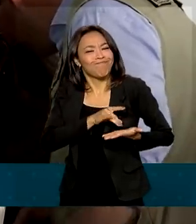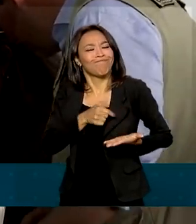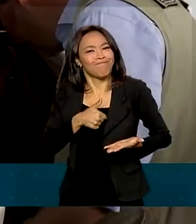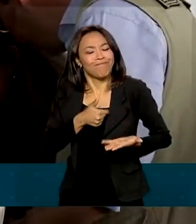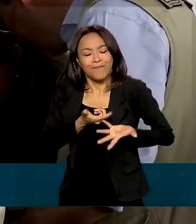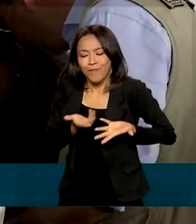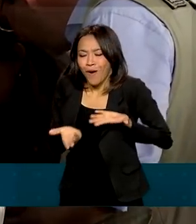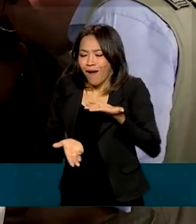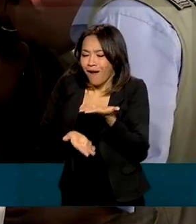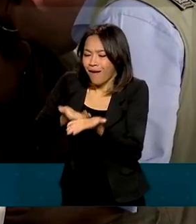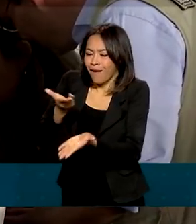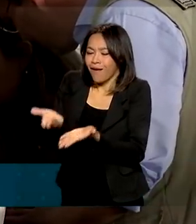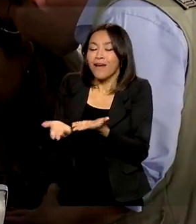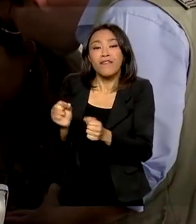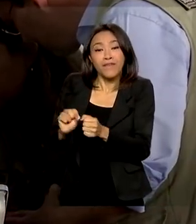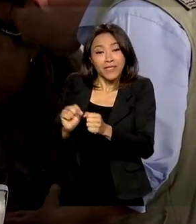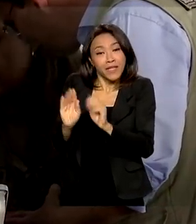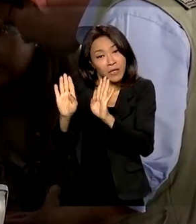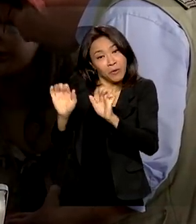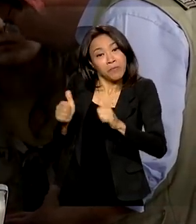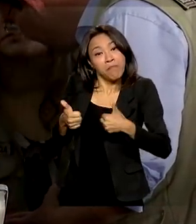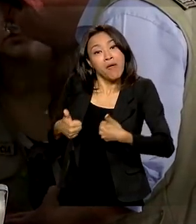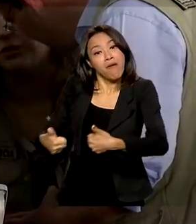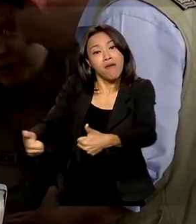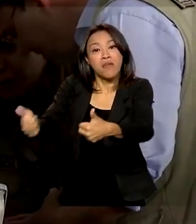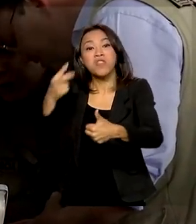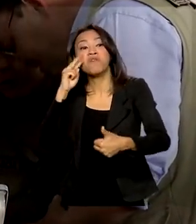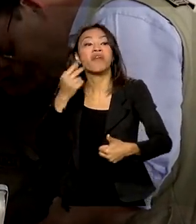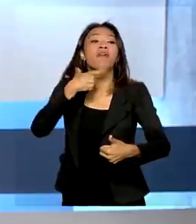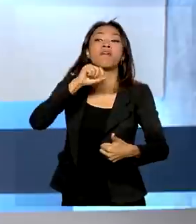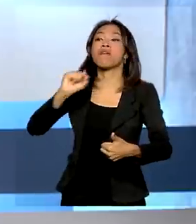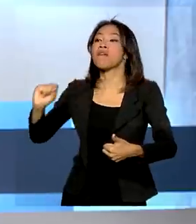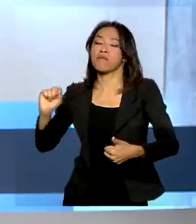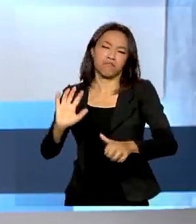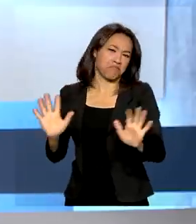certamente, fazer o bem não vendo a quem.